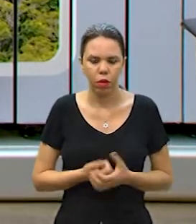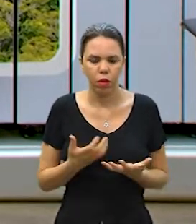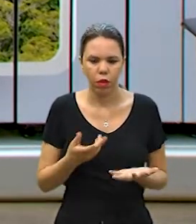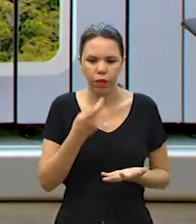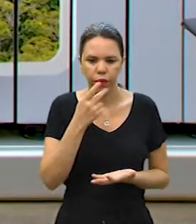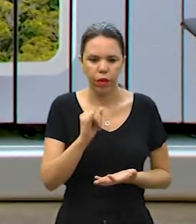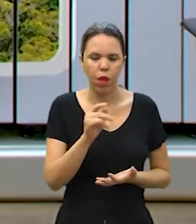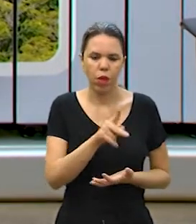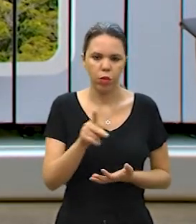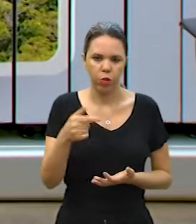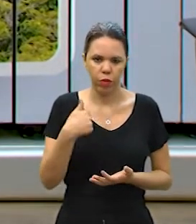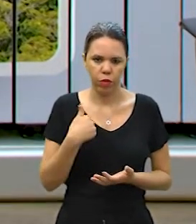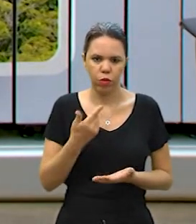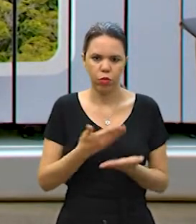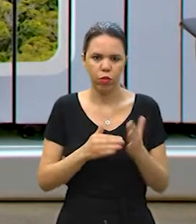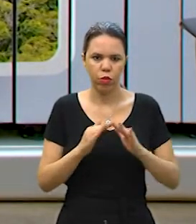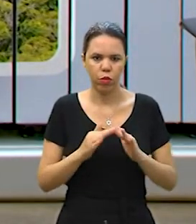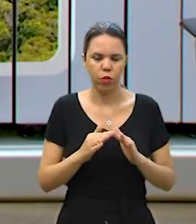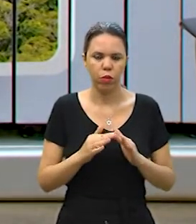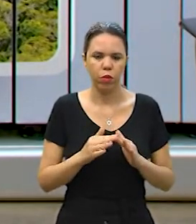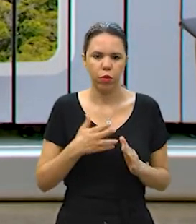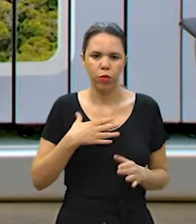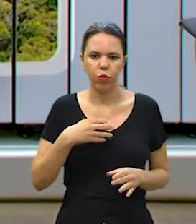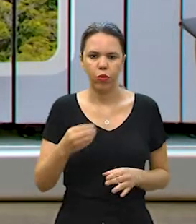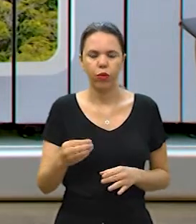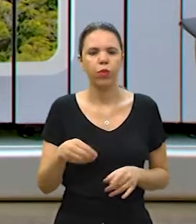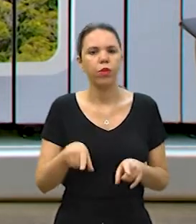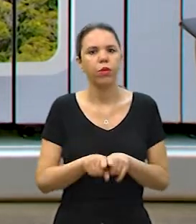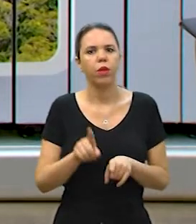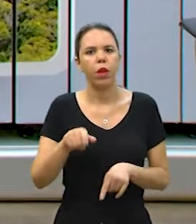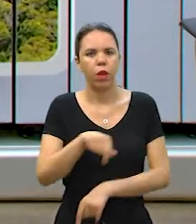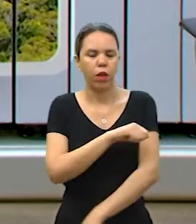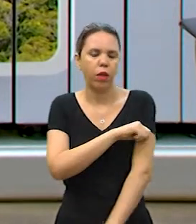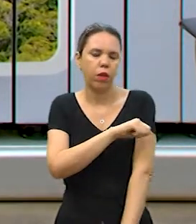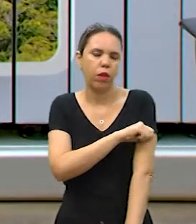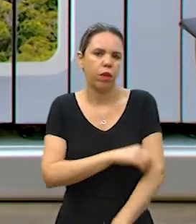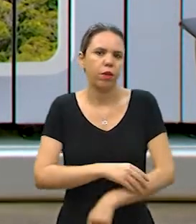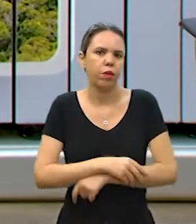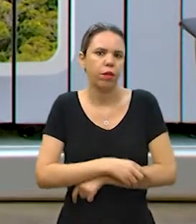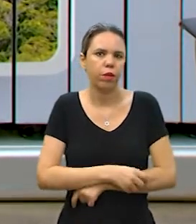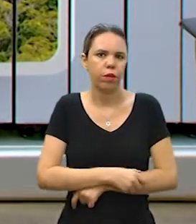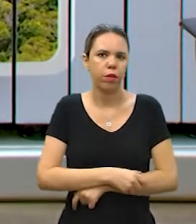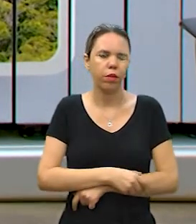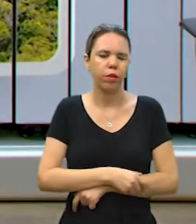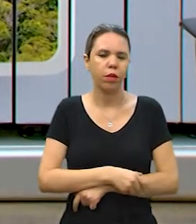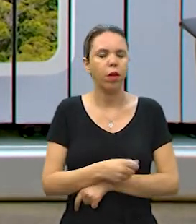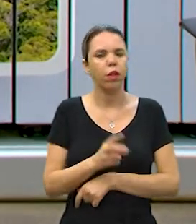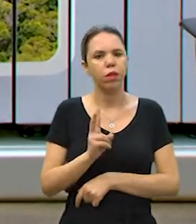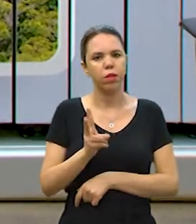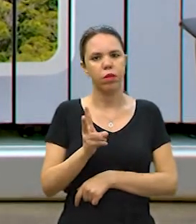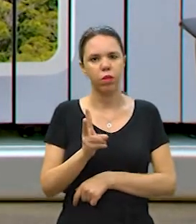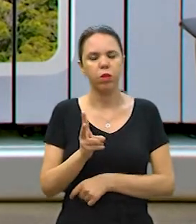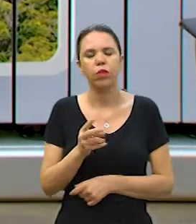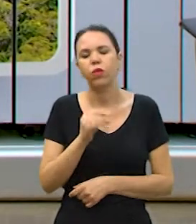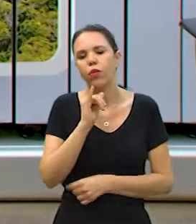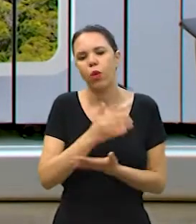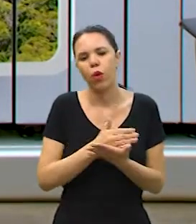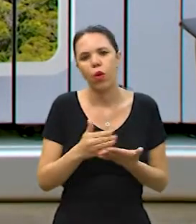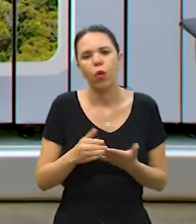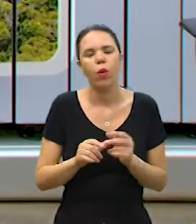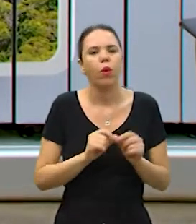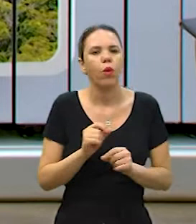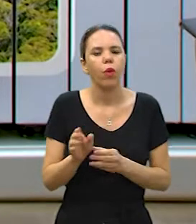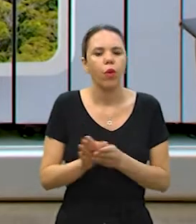assim, eu sou professor de uma escola onde meu filho também é aluno dessa escola. E eu sempre começo com a